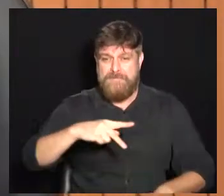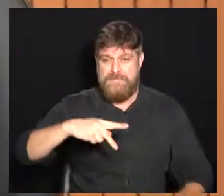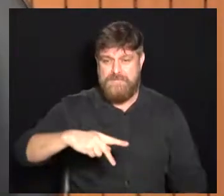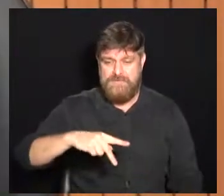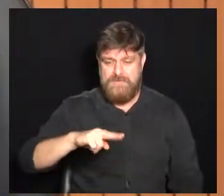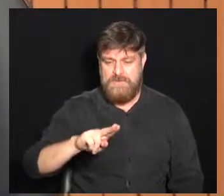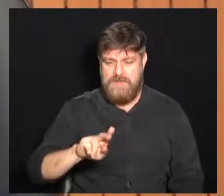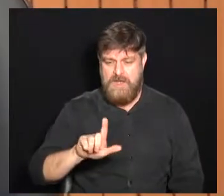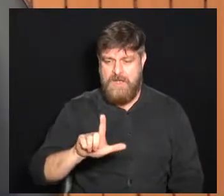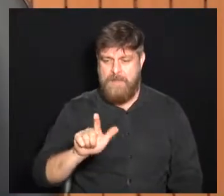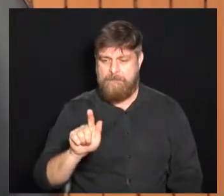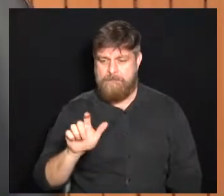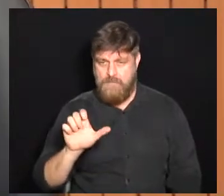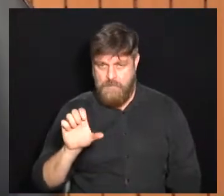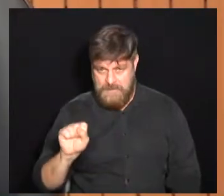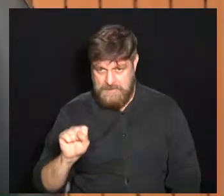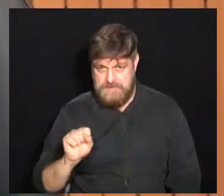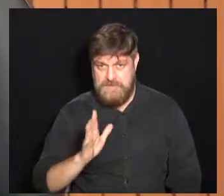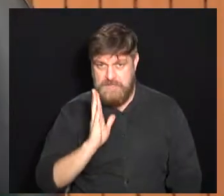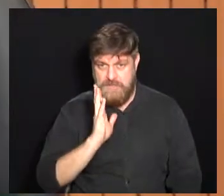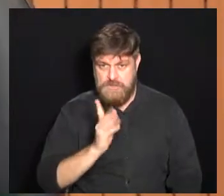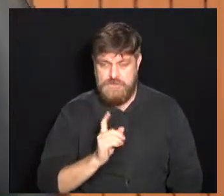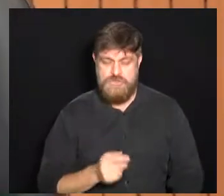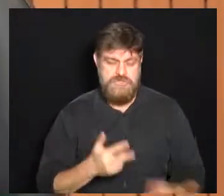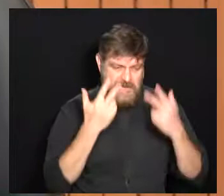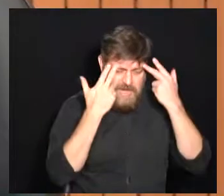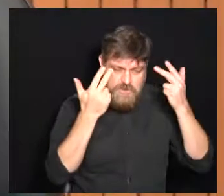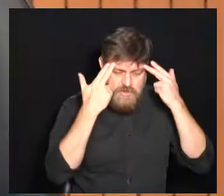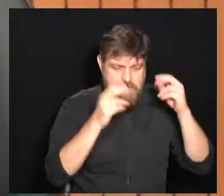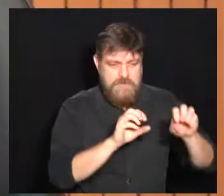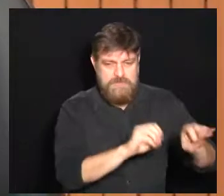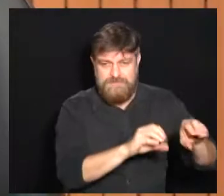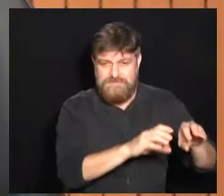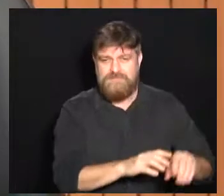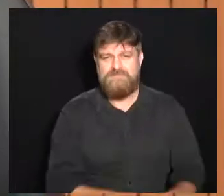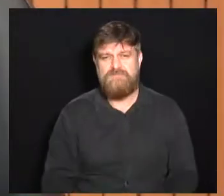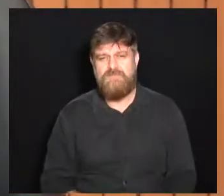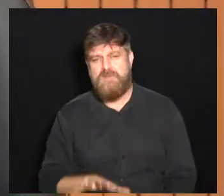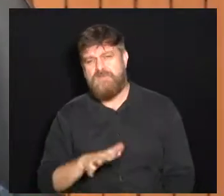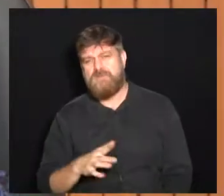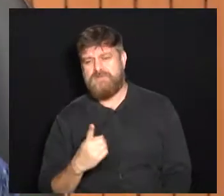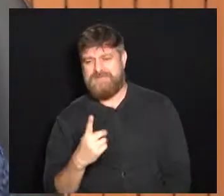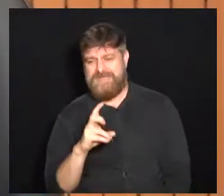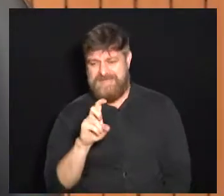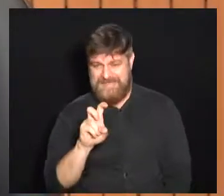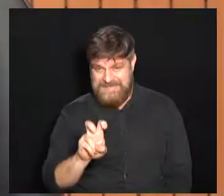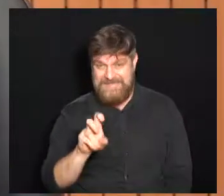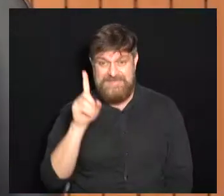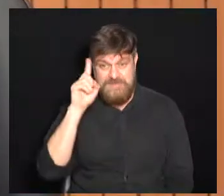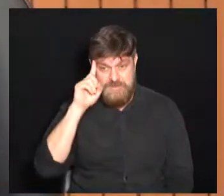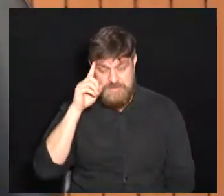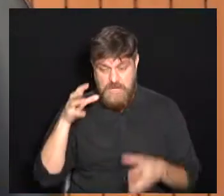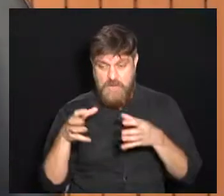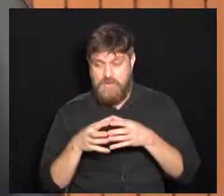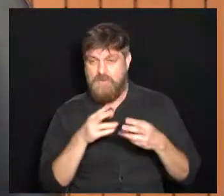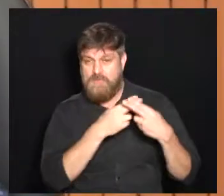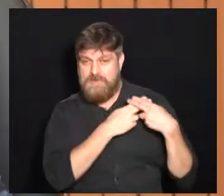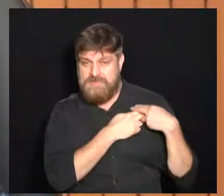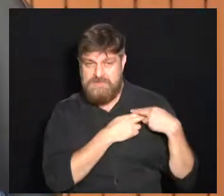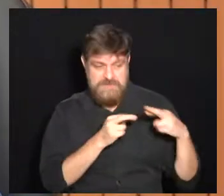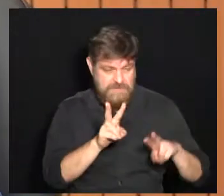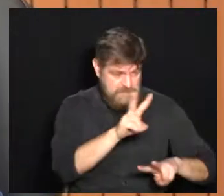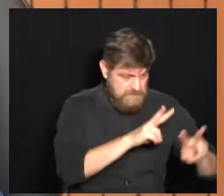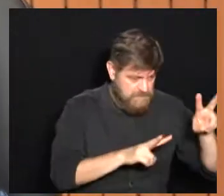ao normal as aulas. Daqui 15 dias, mais ou menos, a vigilância volta, porque ficam